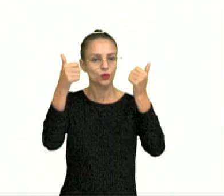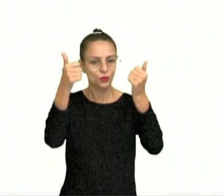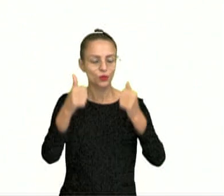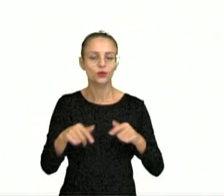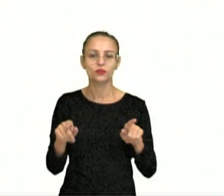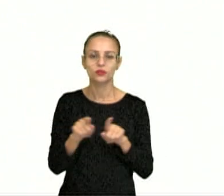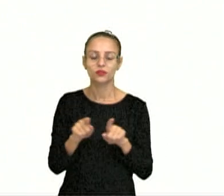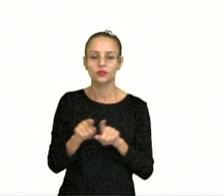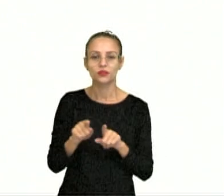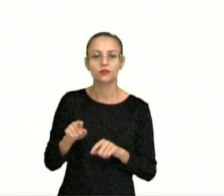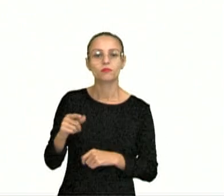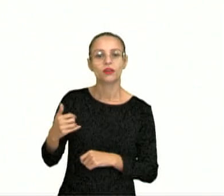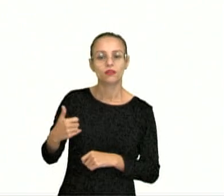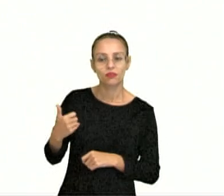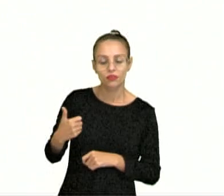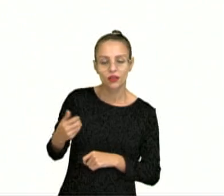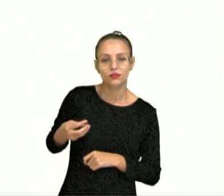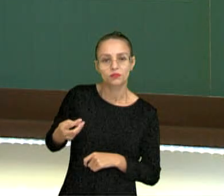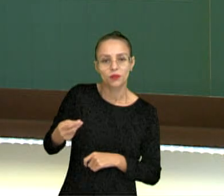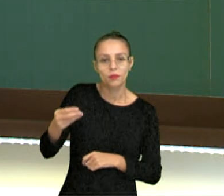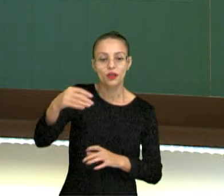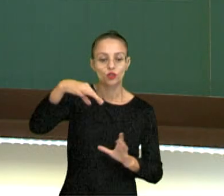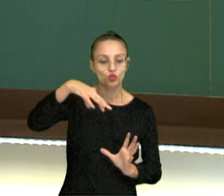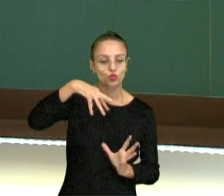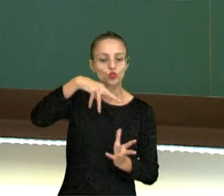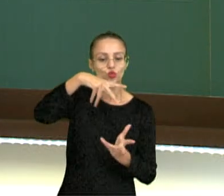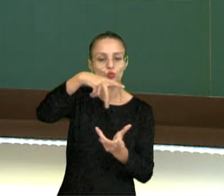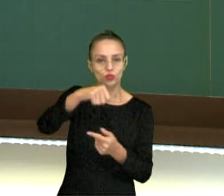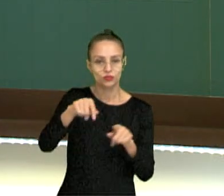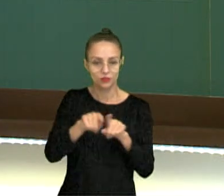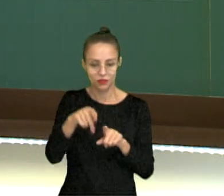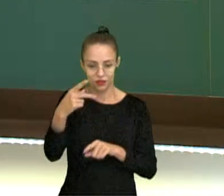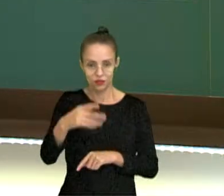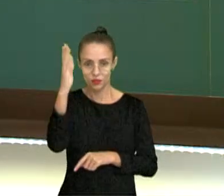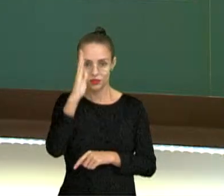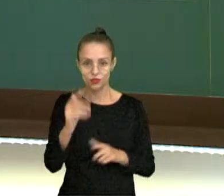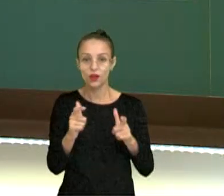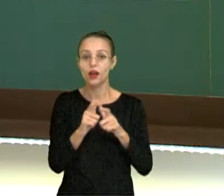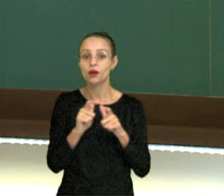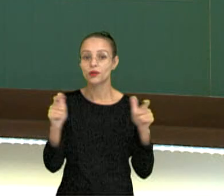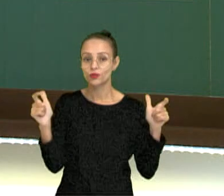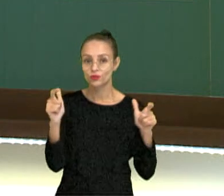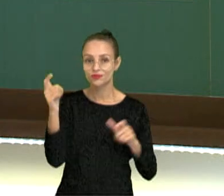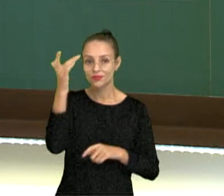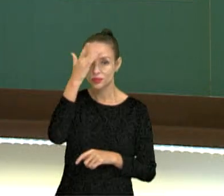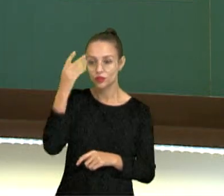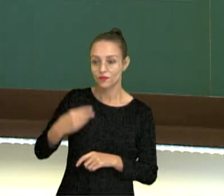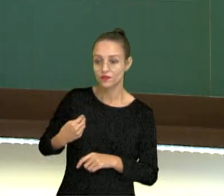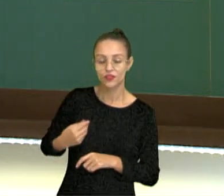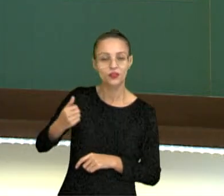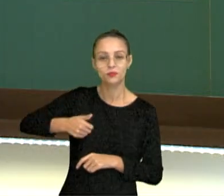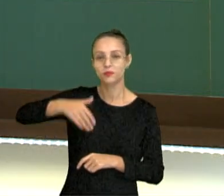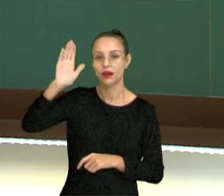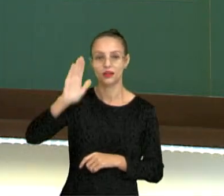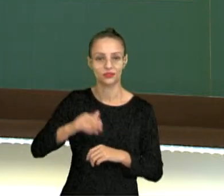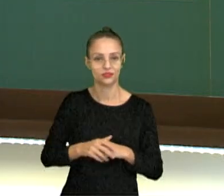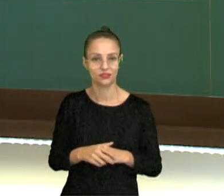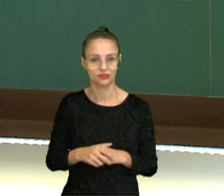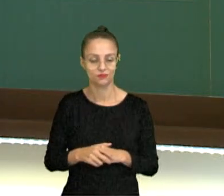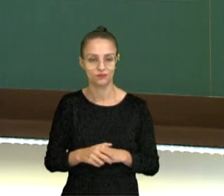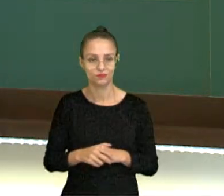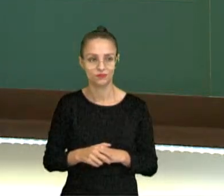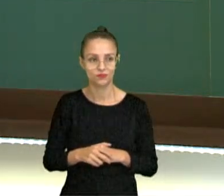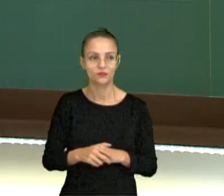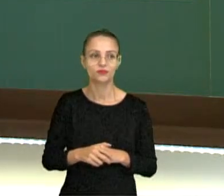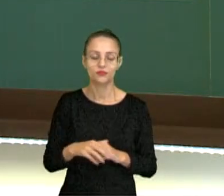a expectativa de vida no mundo, inclusive no Brasil, aumentou. As pessoas estão vivendo mais. O aumento da longevidade